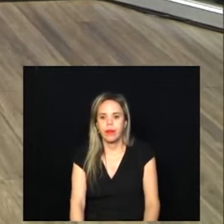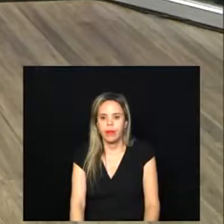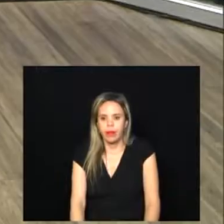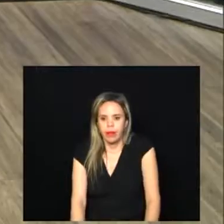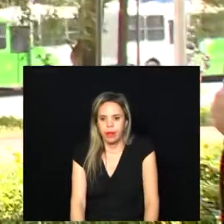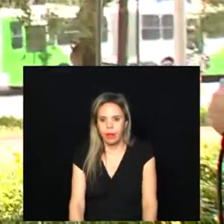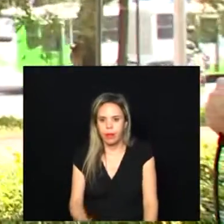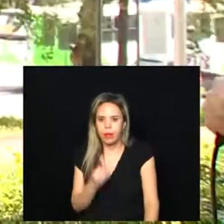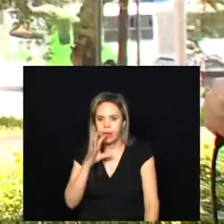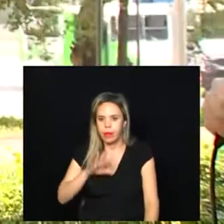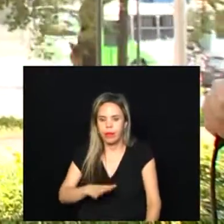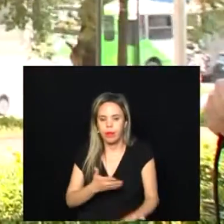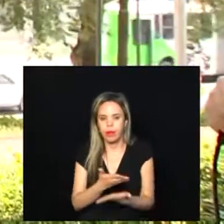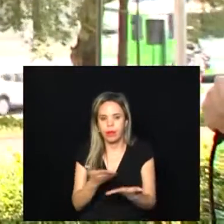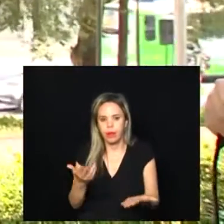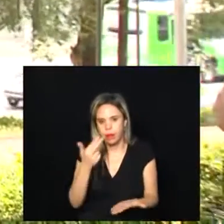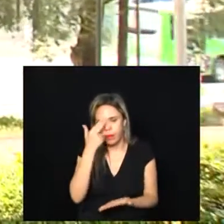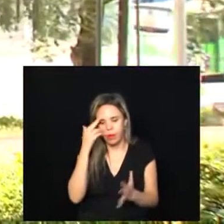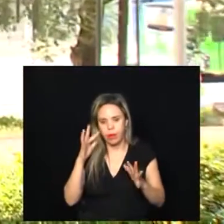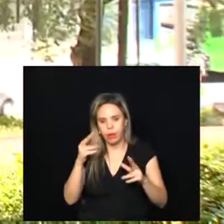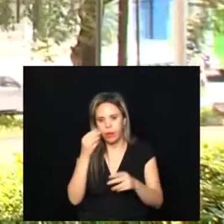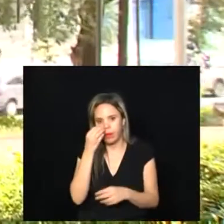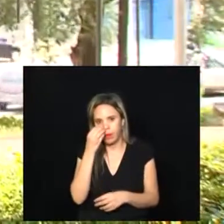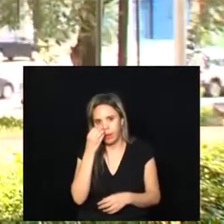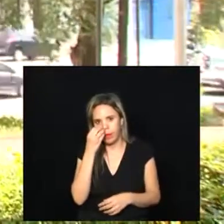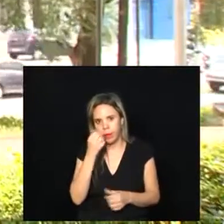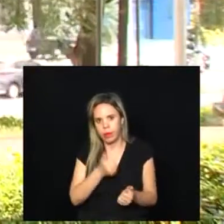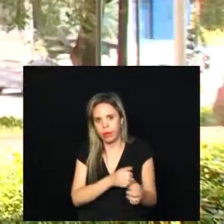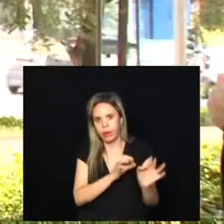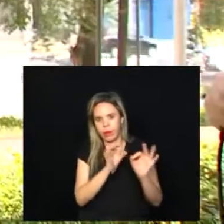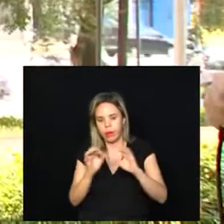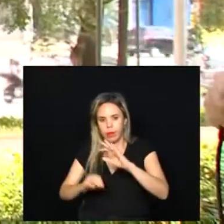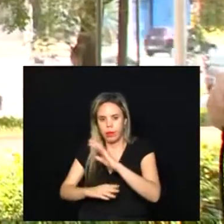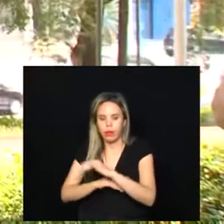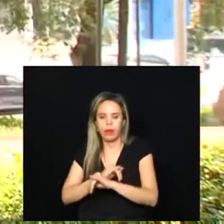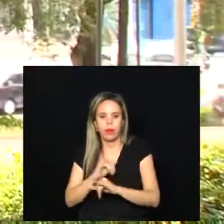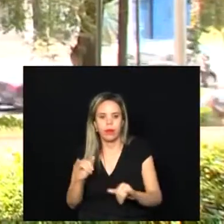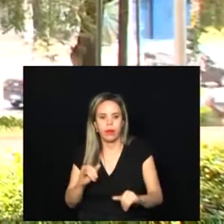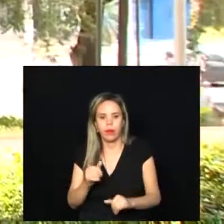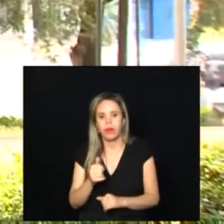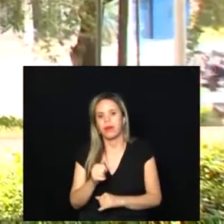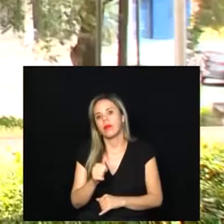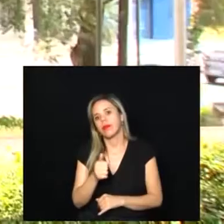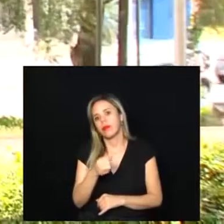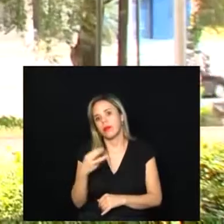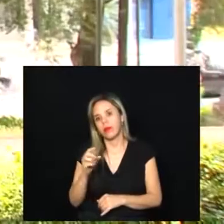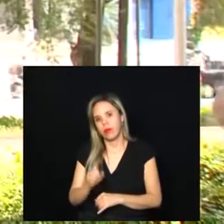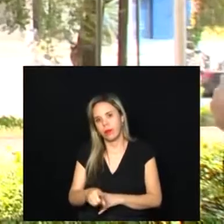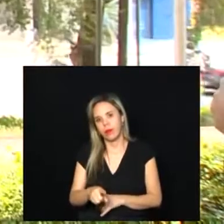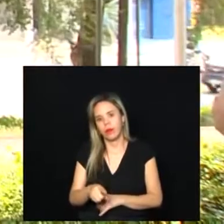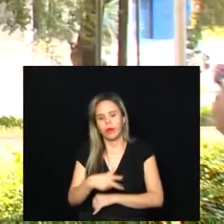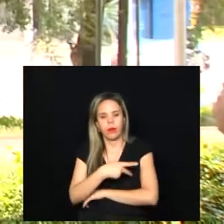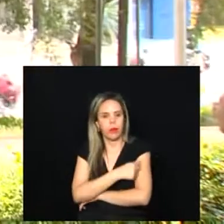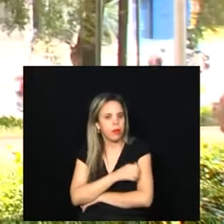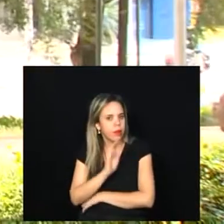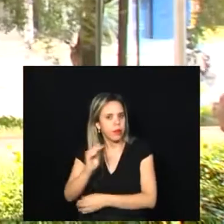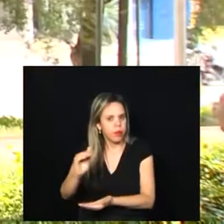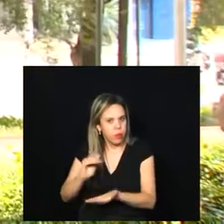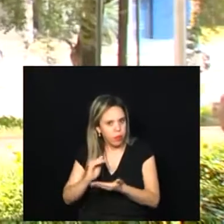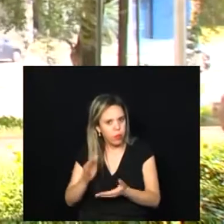Pois é, boa tarde para você, Gabriel, boa tarde para todo mundo acompanhando o Câmara Notícia. Olha só, as 13 mil doses, não é? Já